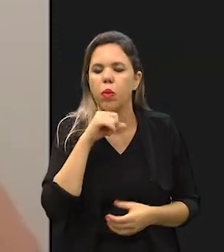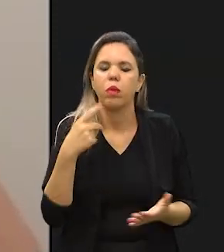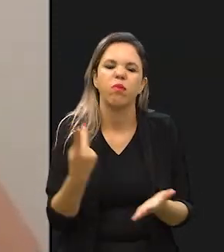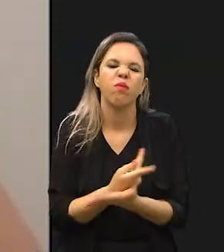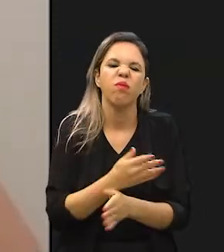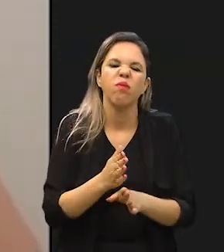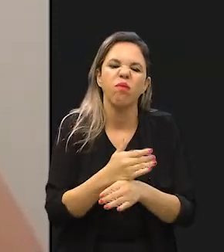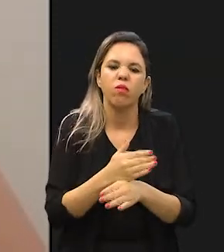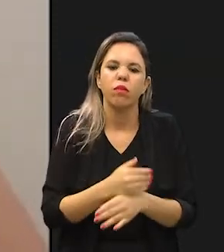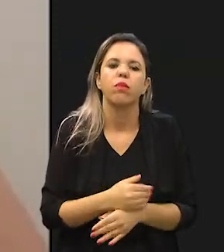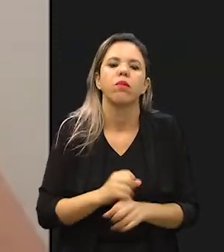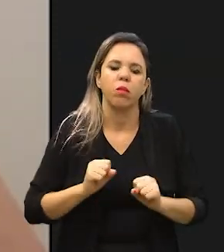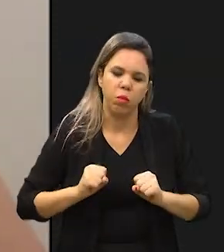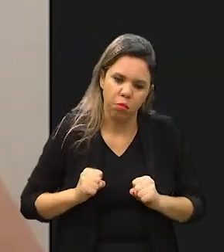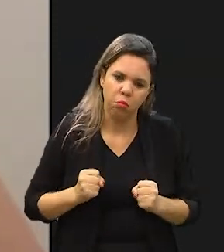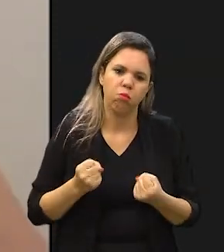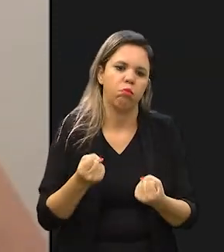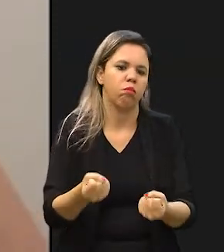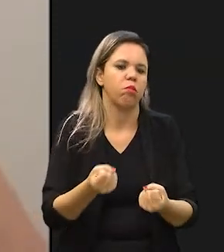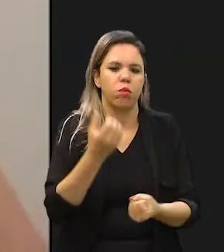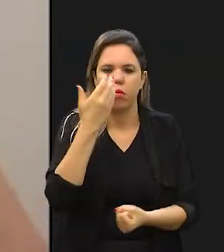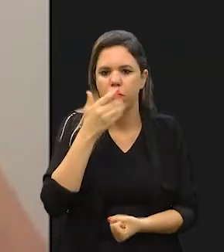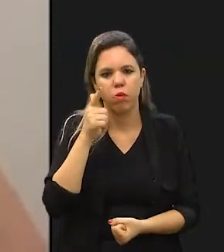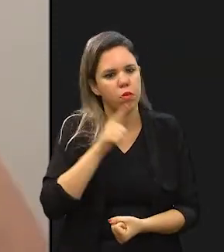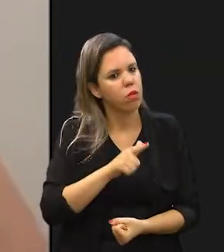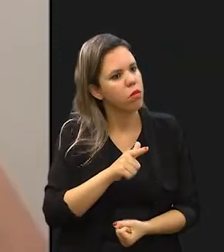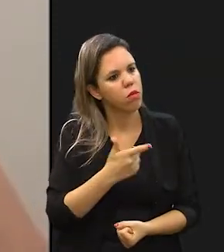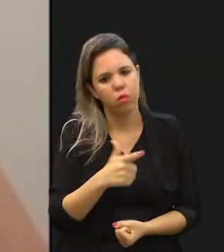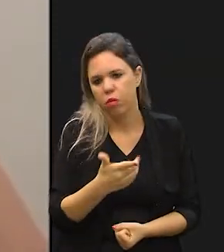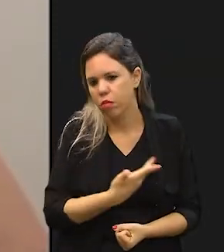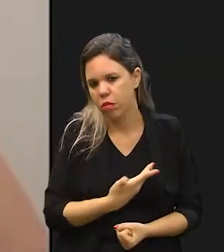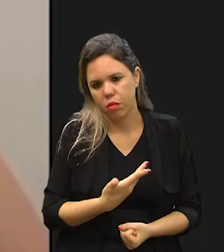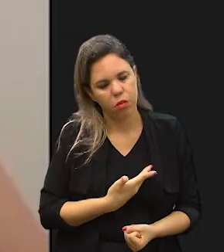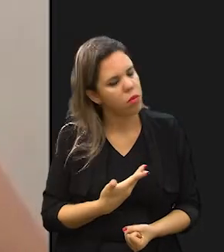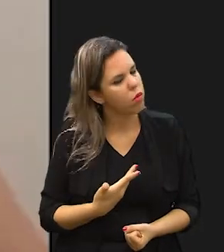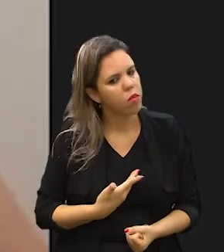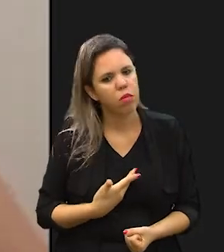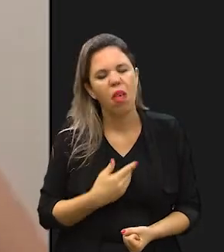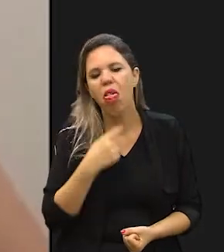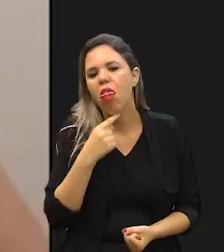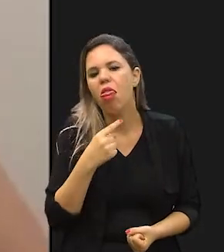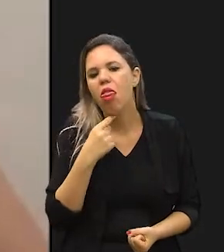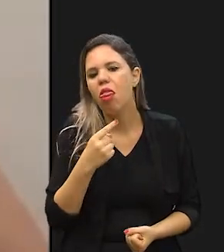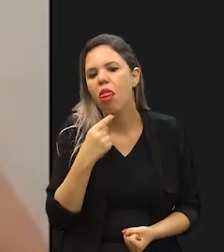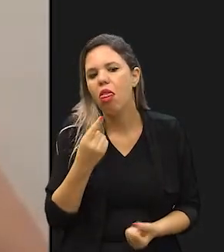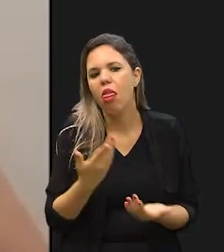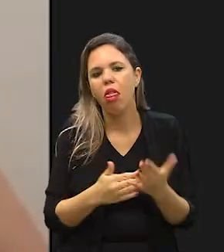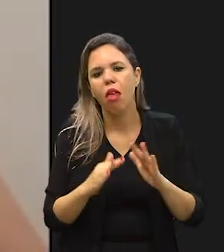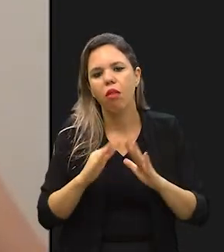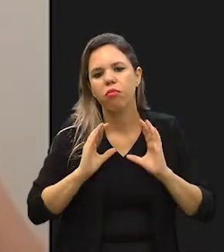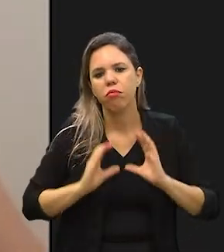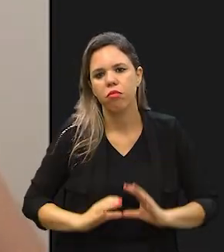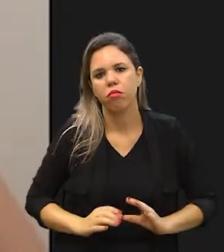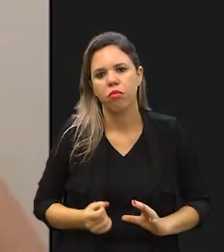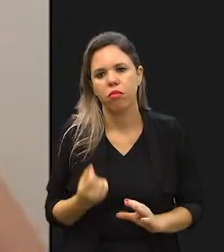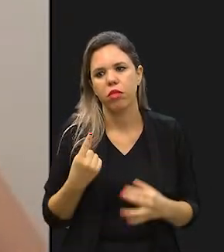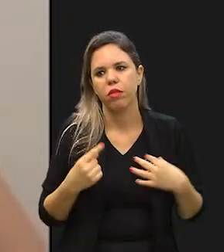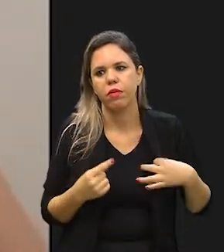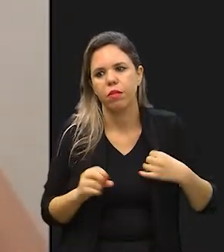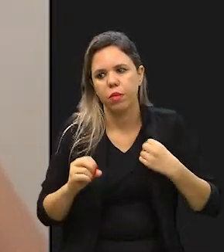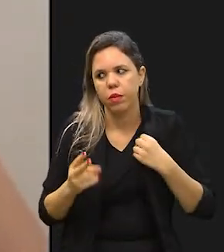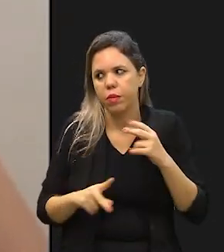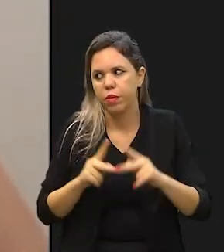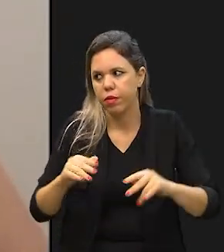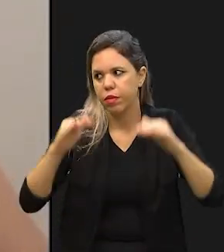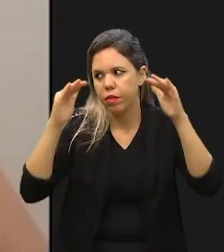escola, apesar de se esforçar, a criança não consegue ter amigos, com muitas queixas, por exemplo, na escola de comportamento, ou